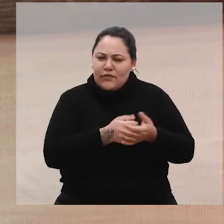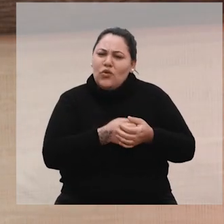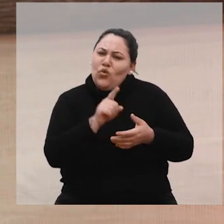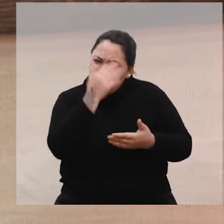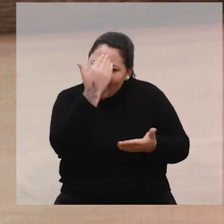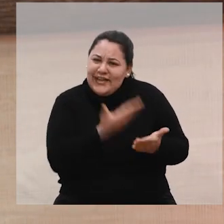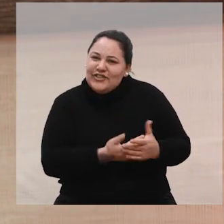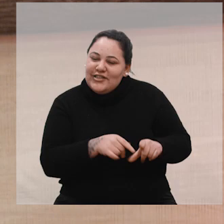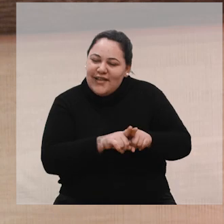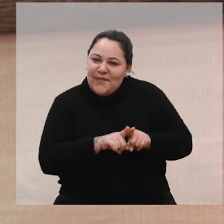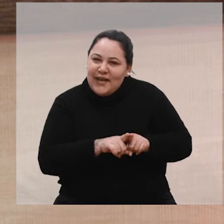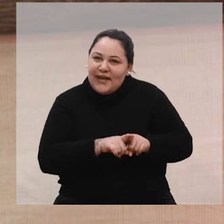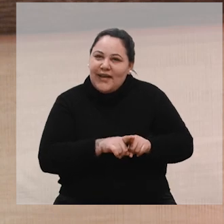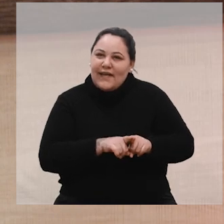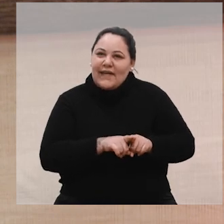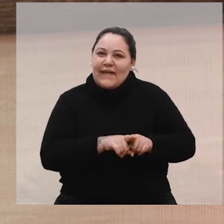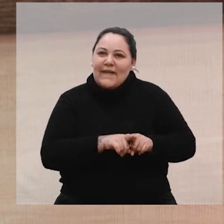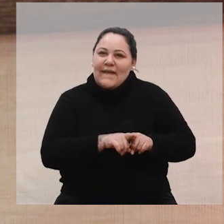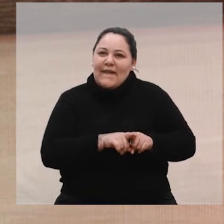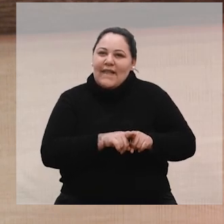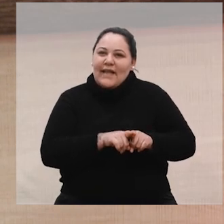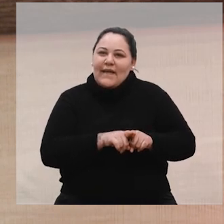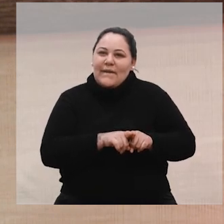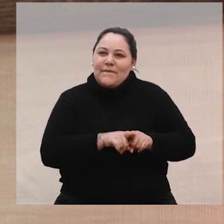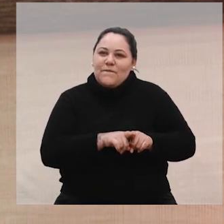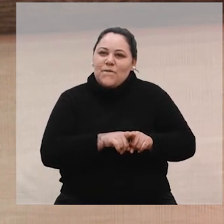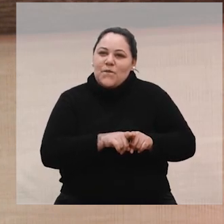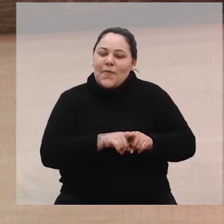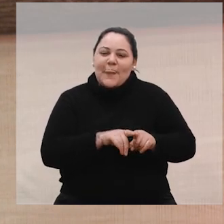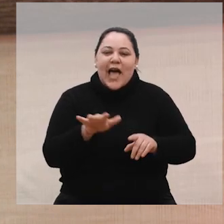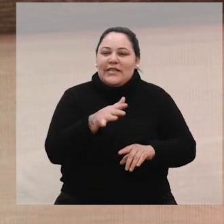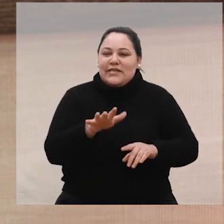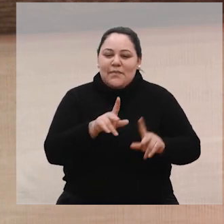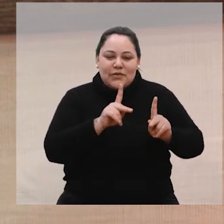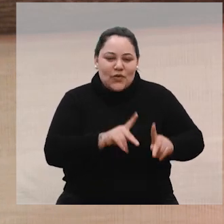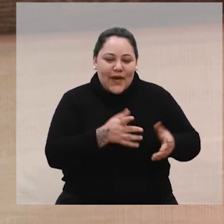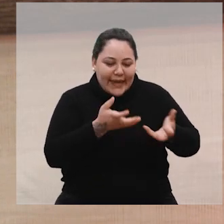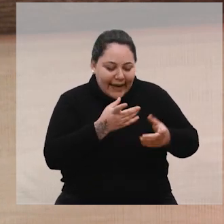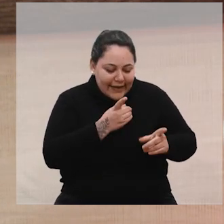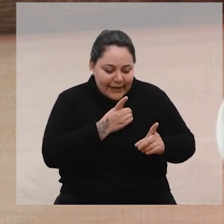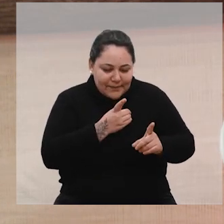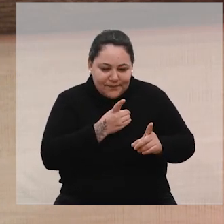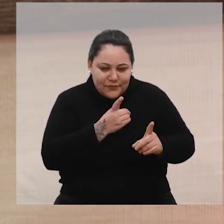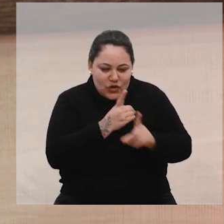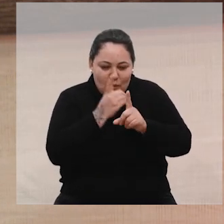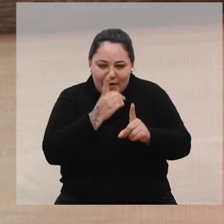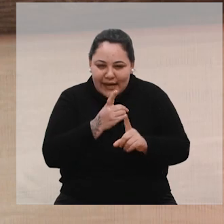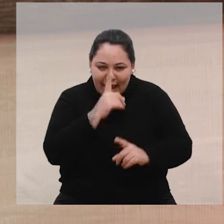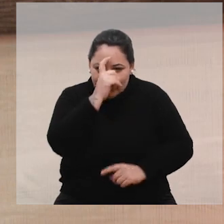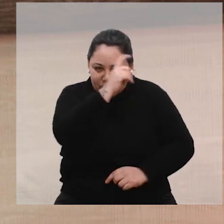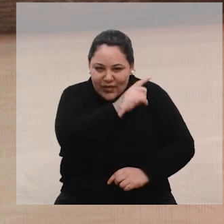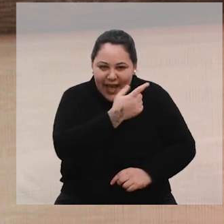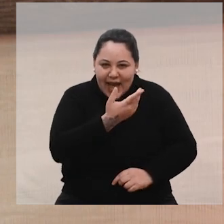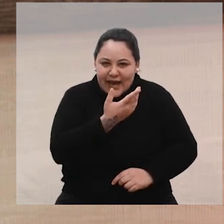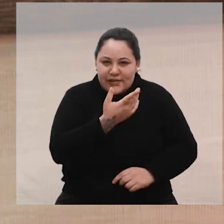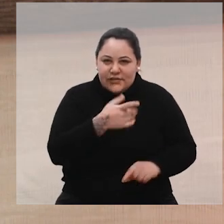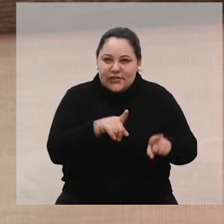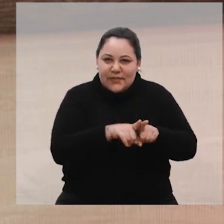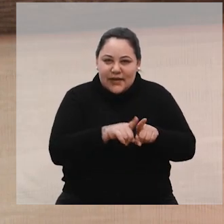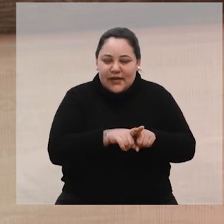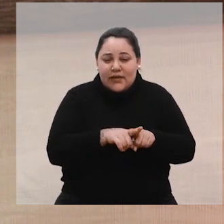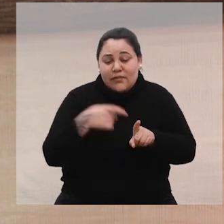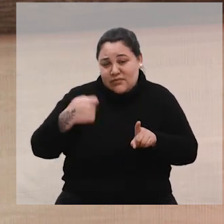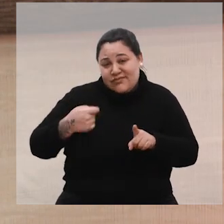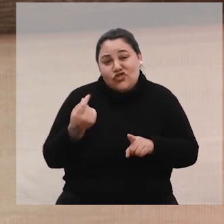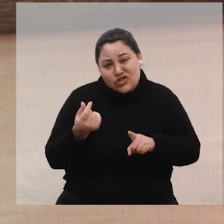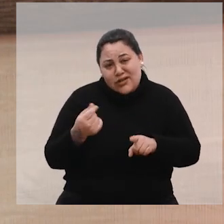no livro. Tu acreditas que também passa por aí, de modo a pessoa desmistificar aquela dificuldade, como tu citavas, até